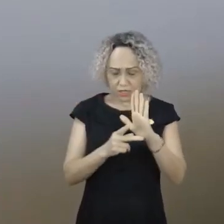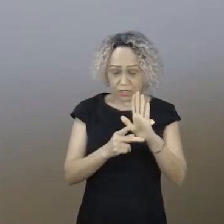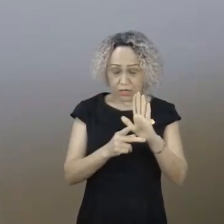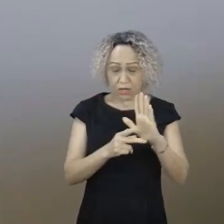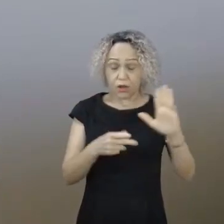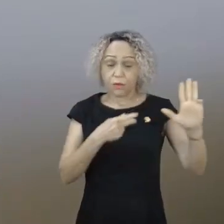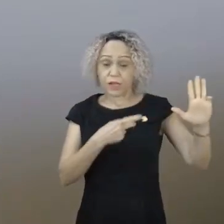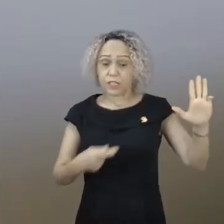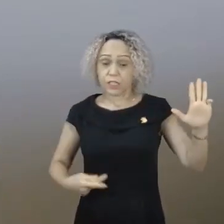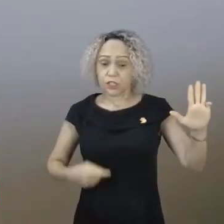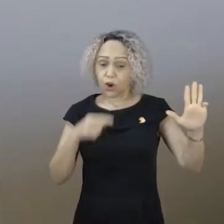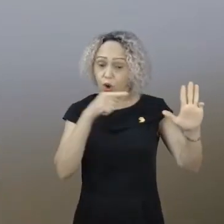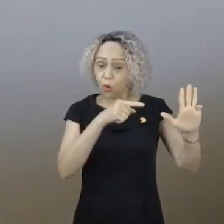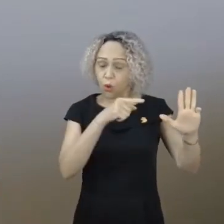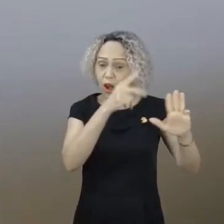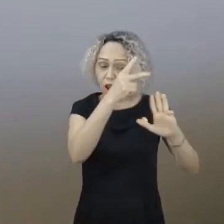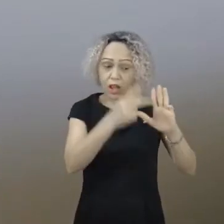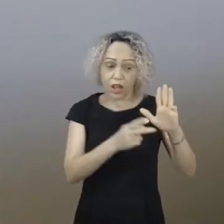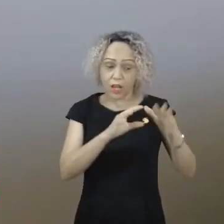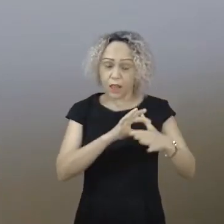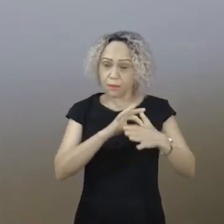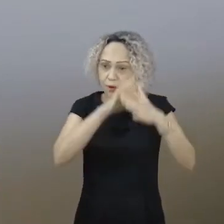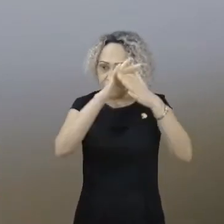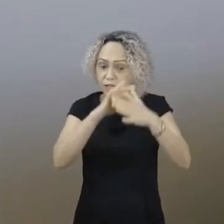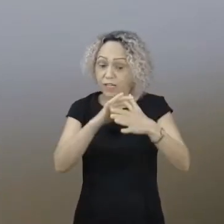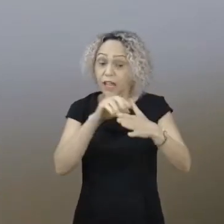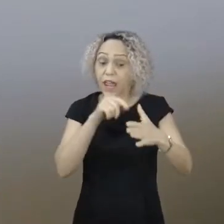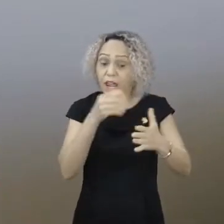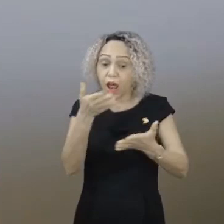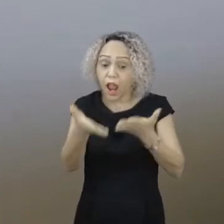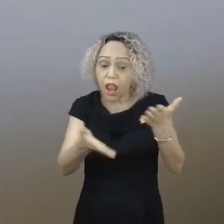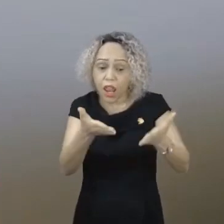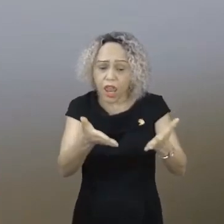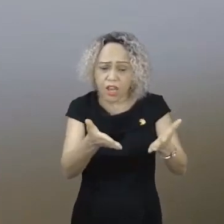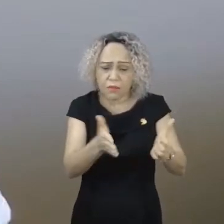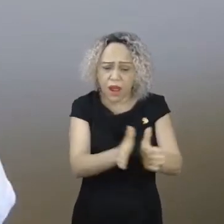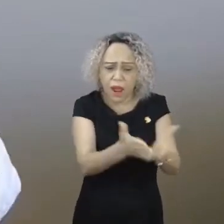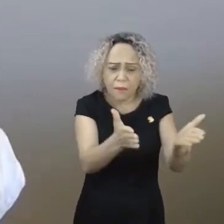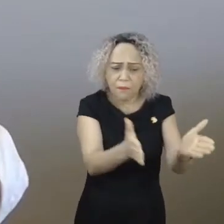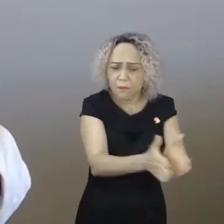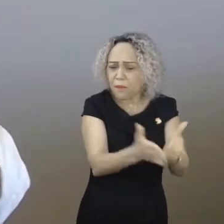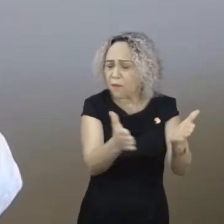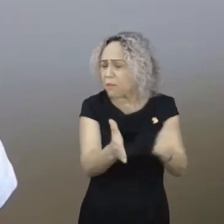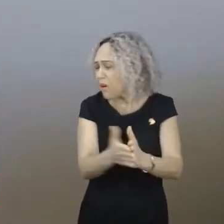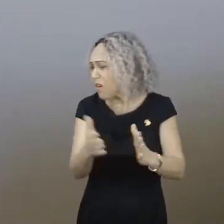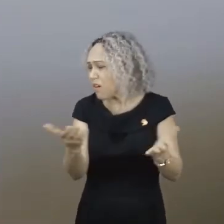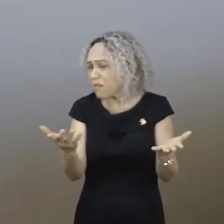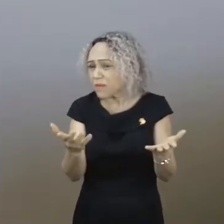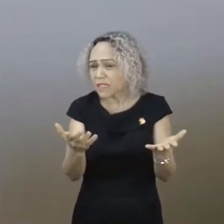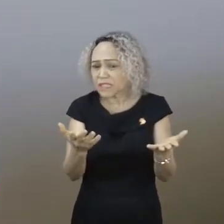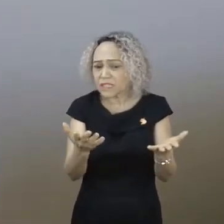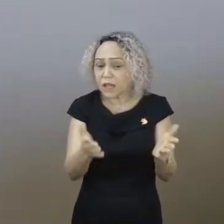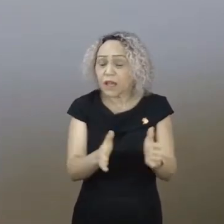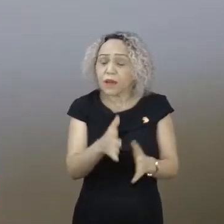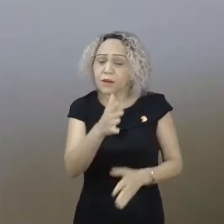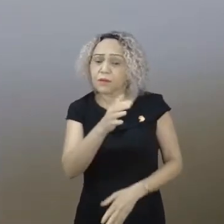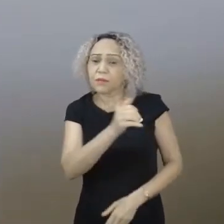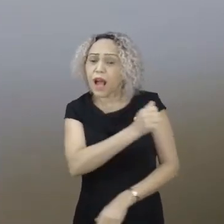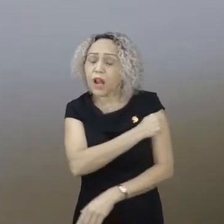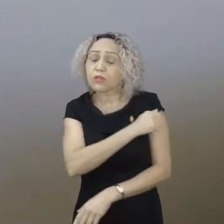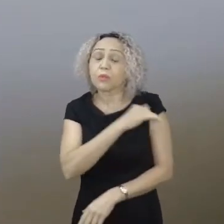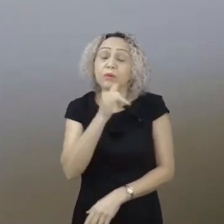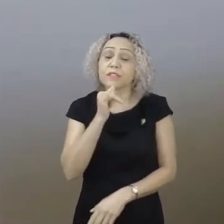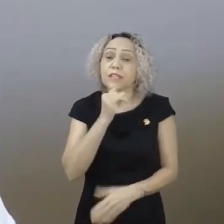presidente Lula, atende todos os vulneráveis, os mais pobres, que venham de escola pública. Esse é o